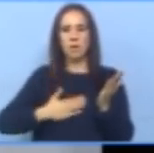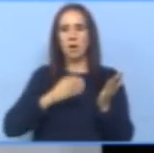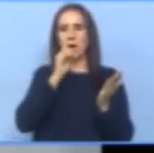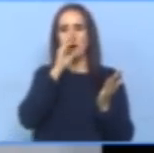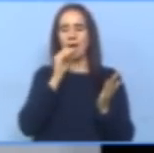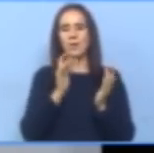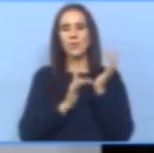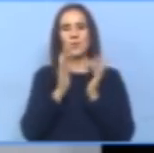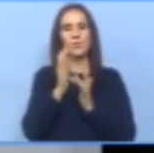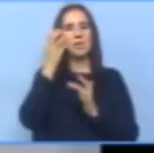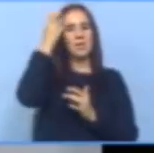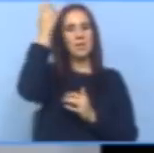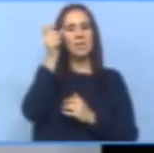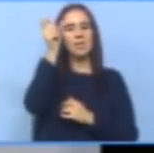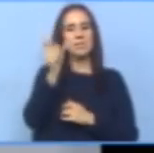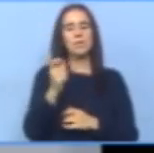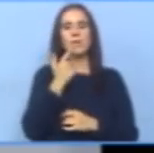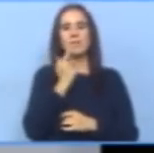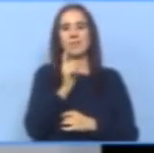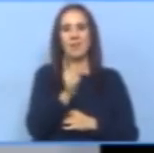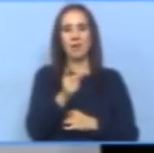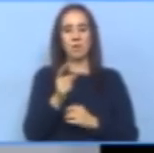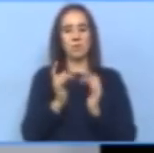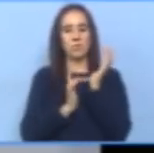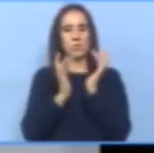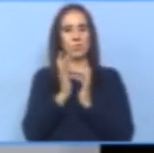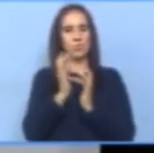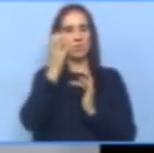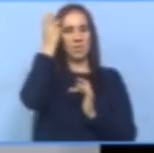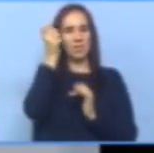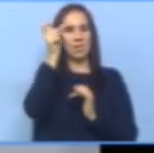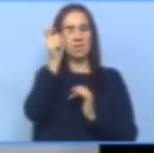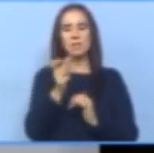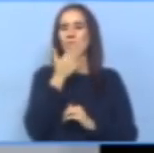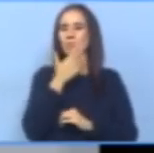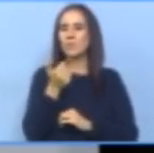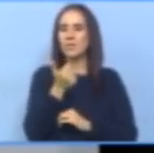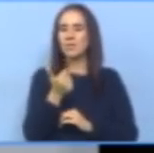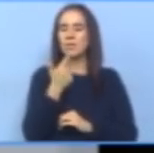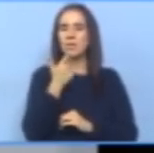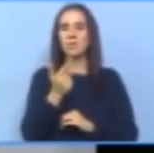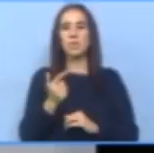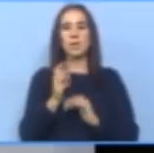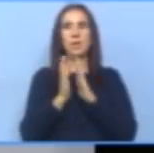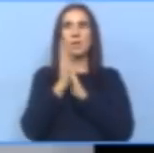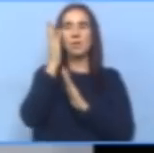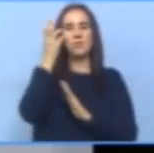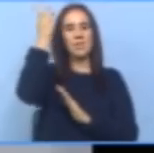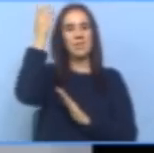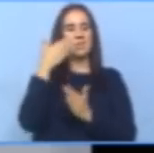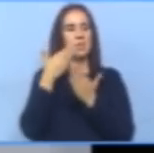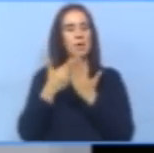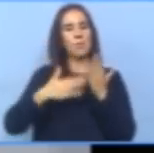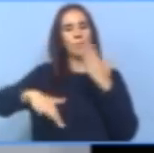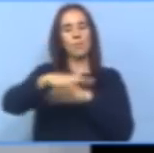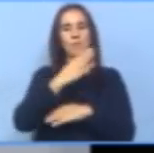realeza de Jesus. E a realeza de Jesus é definida aqui, de uma forma muito bonita, como a realeza de Deus era para o povo de Israel